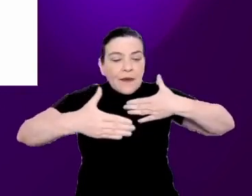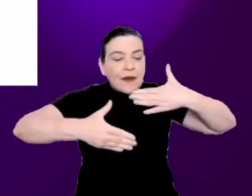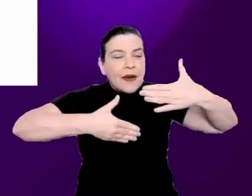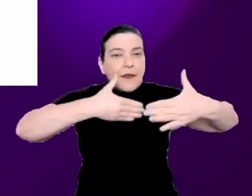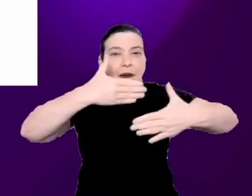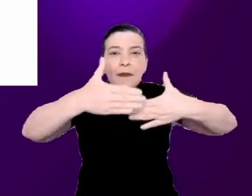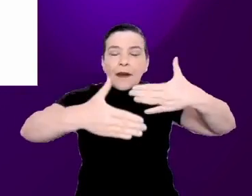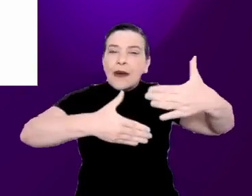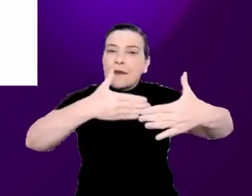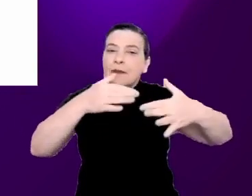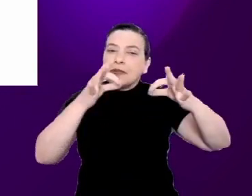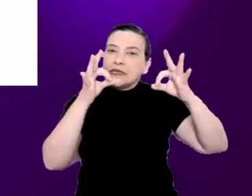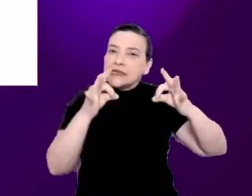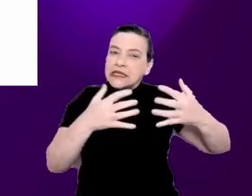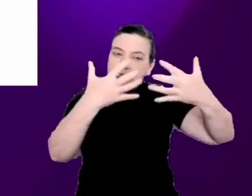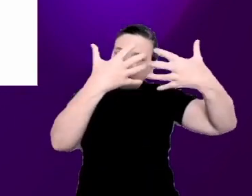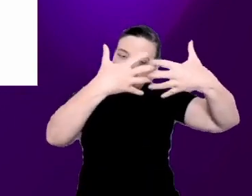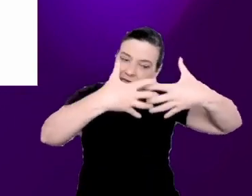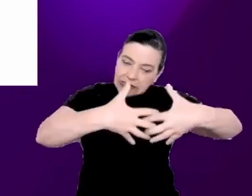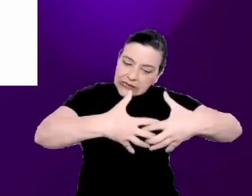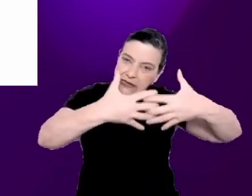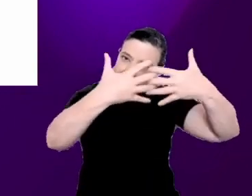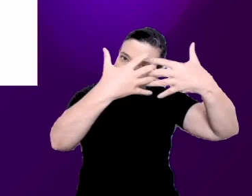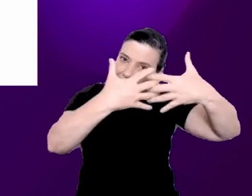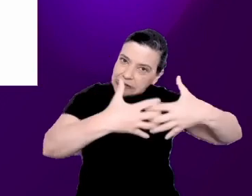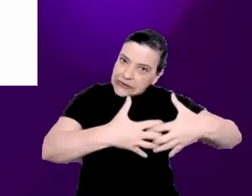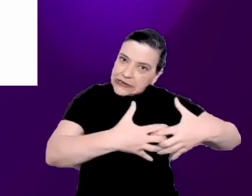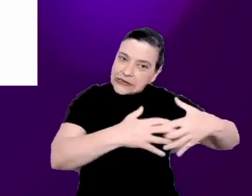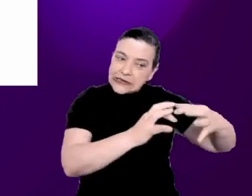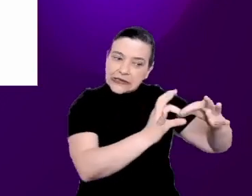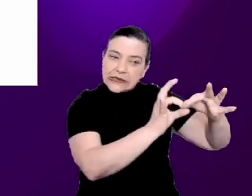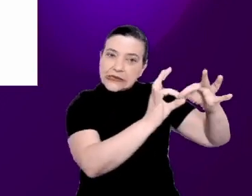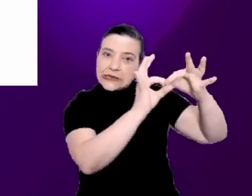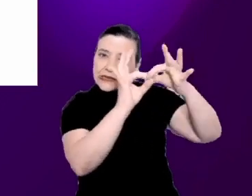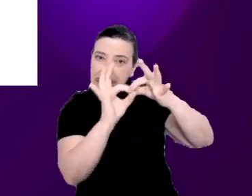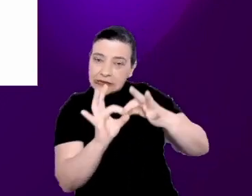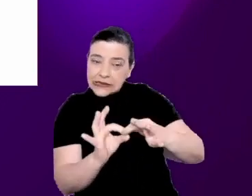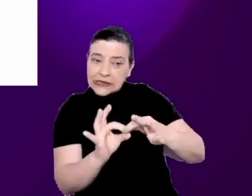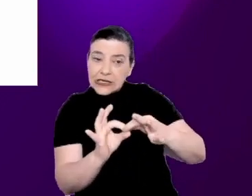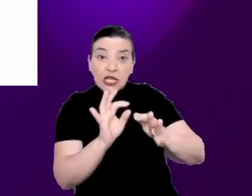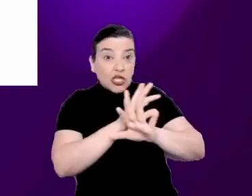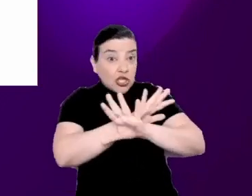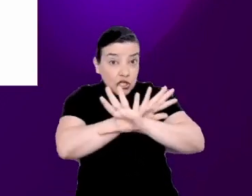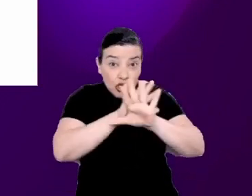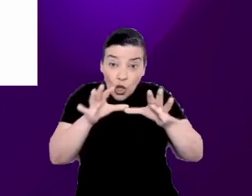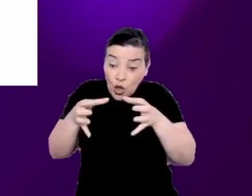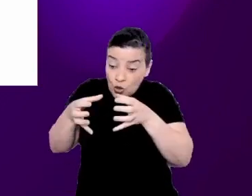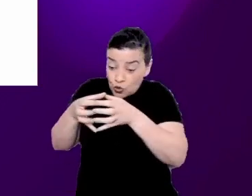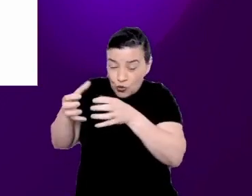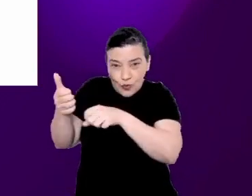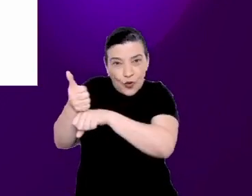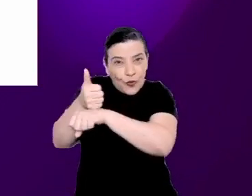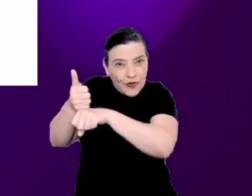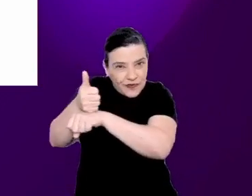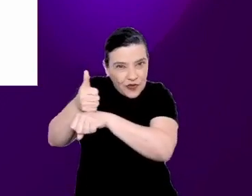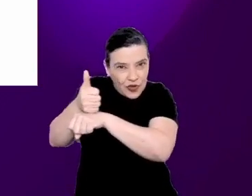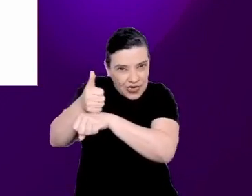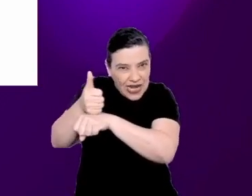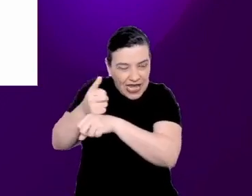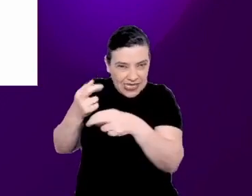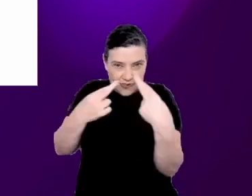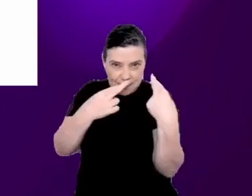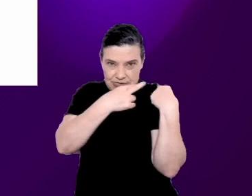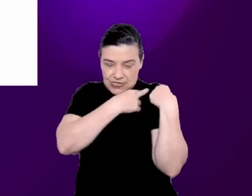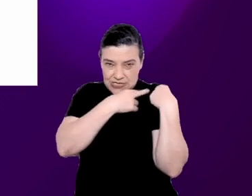E a importância da gente destacar que não são só os profissionais que estão na linha de frente os